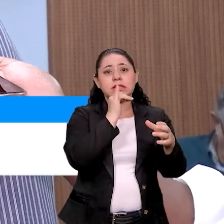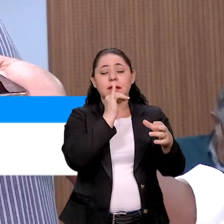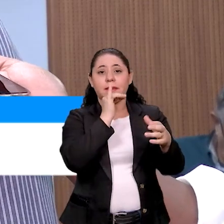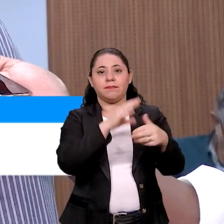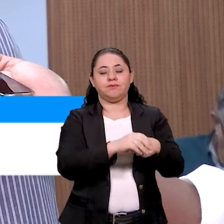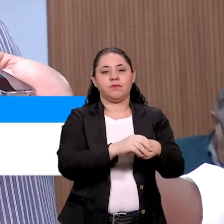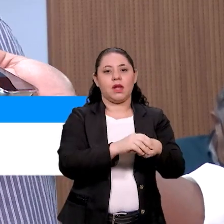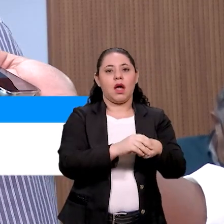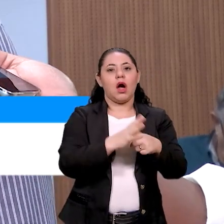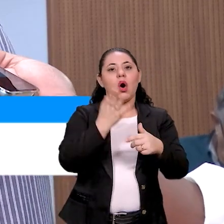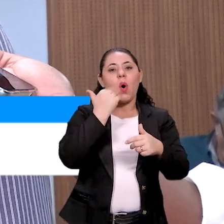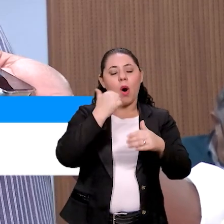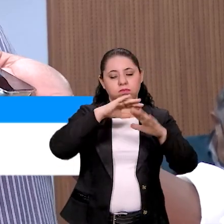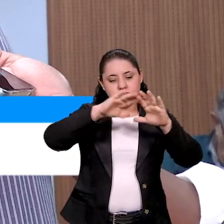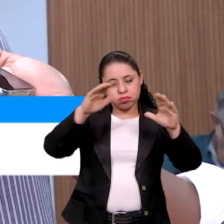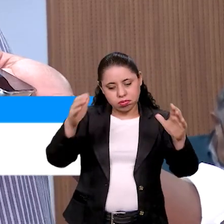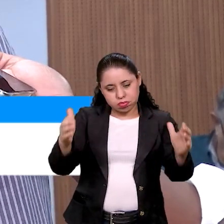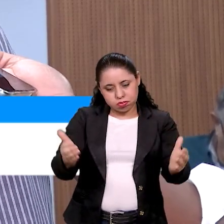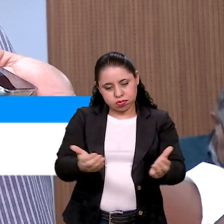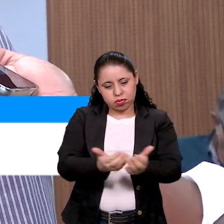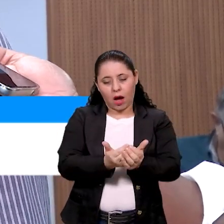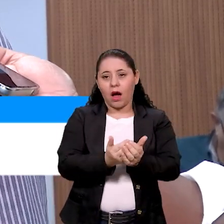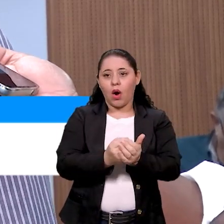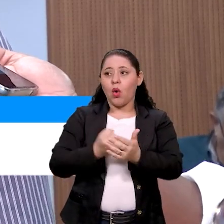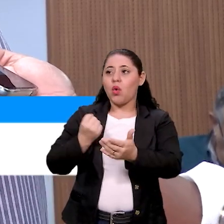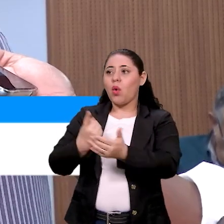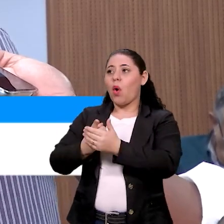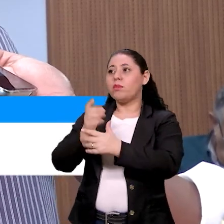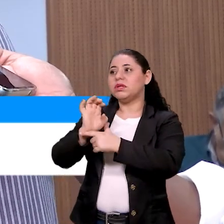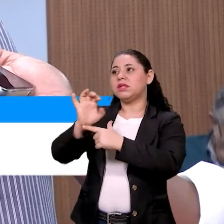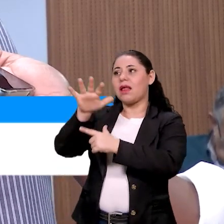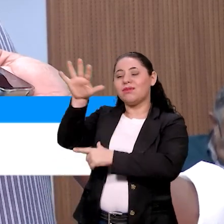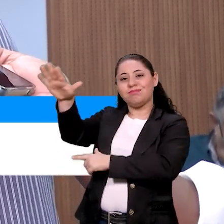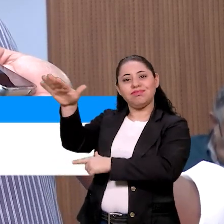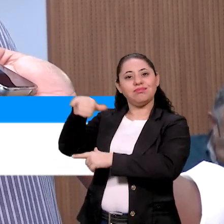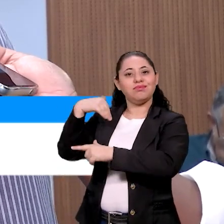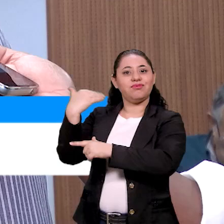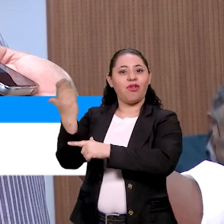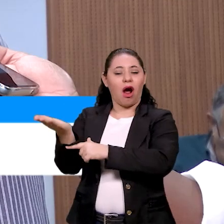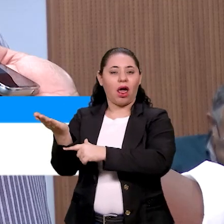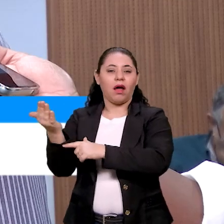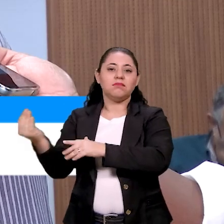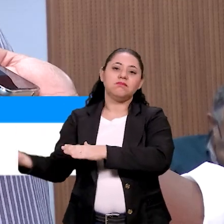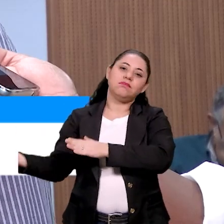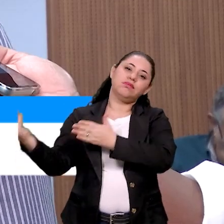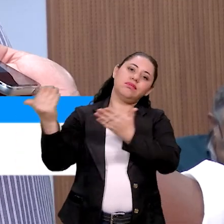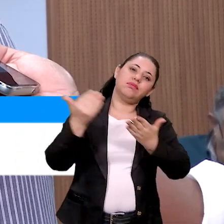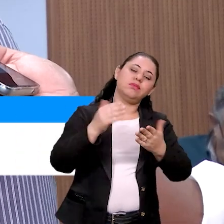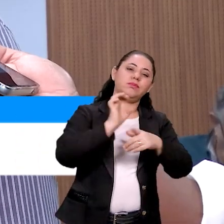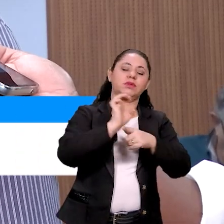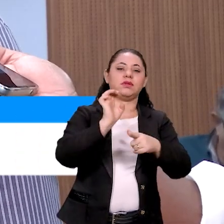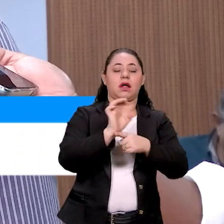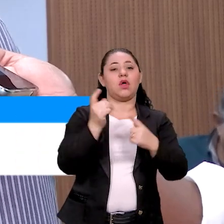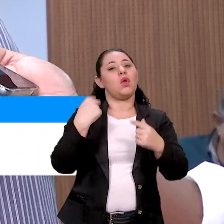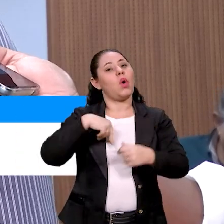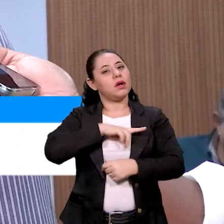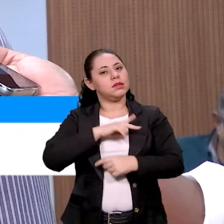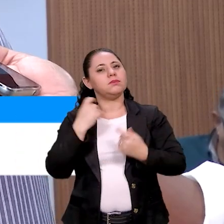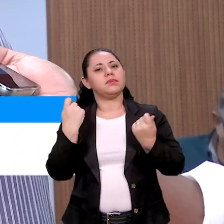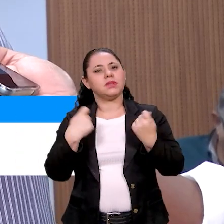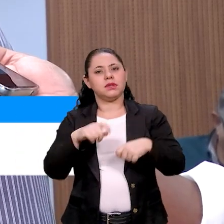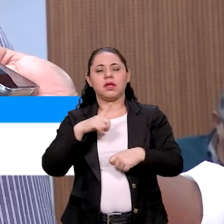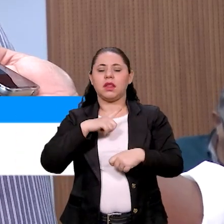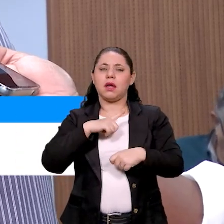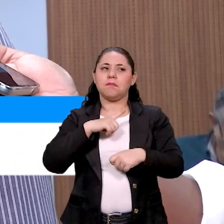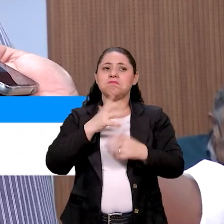produtos oriundos da nossa cesta básica vem de estados vizinhos. Tá? Essa é uma das demandas que nós temos e